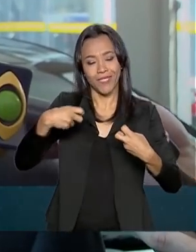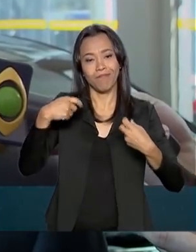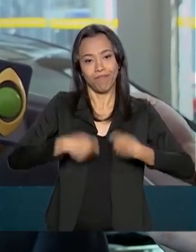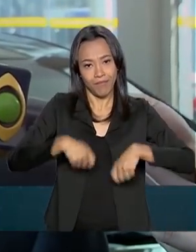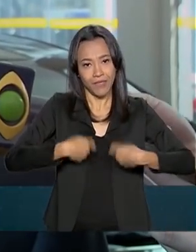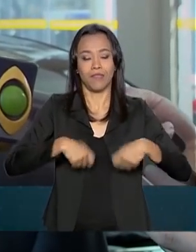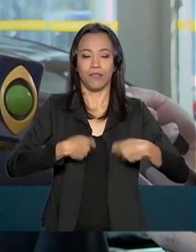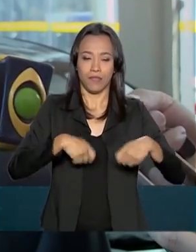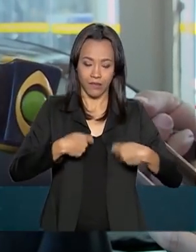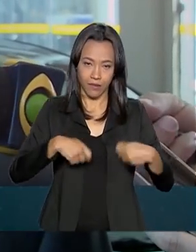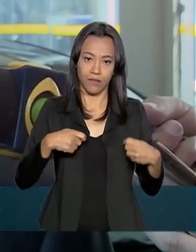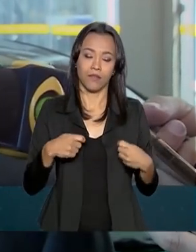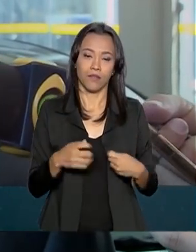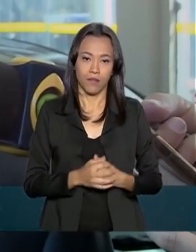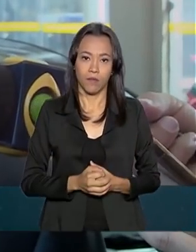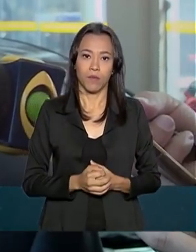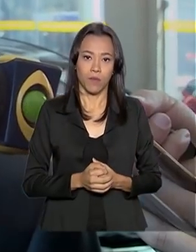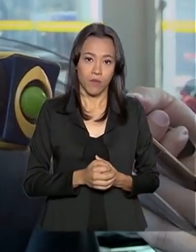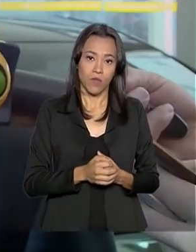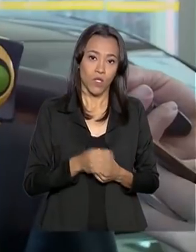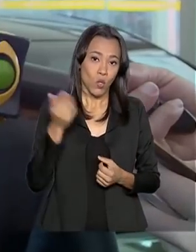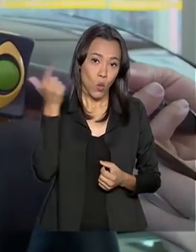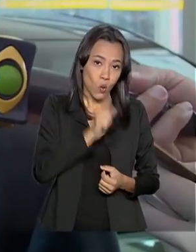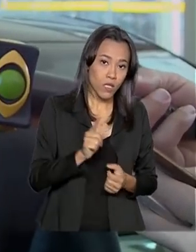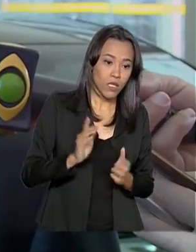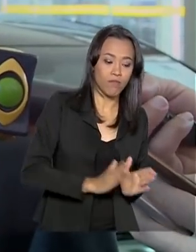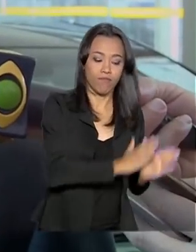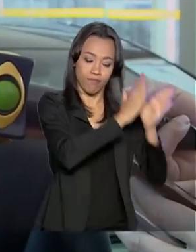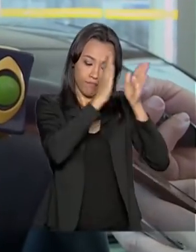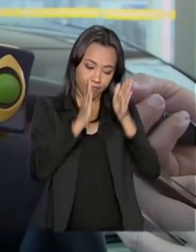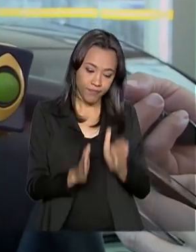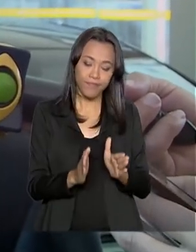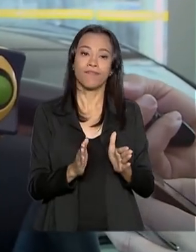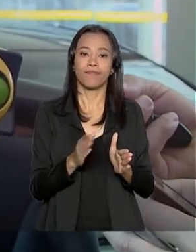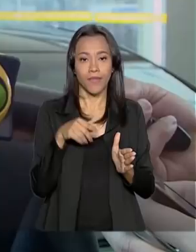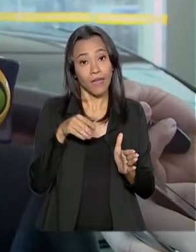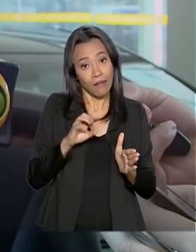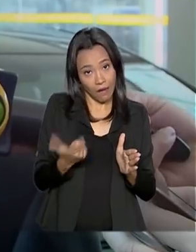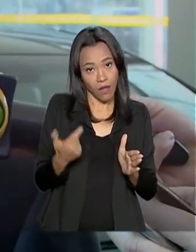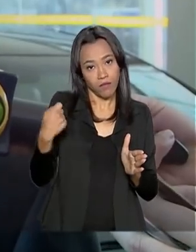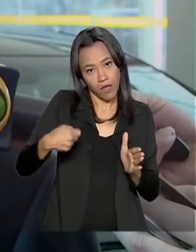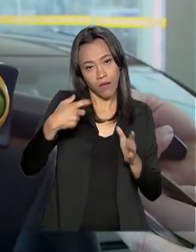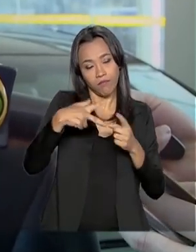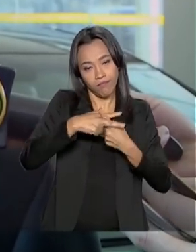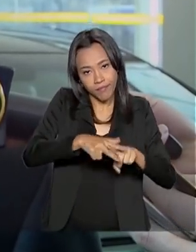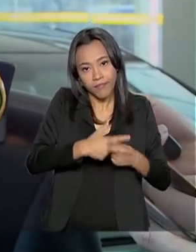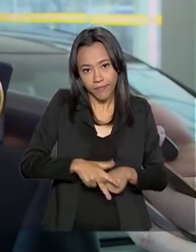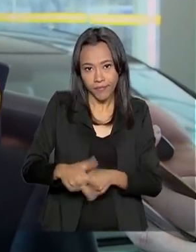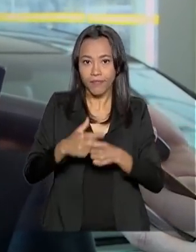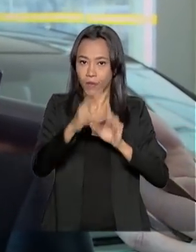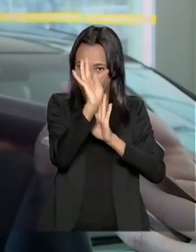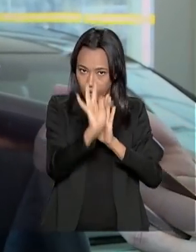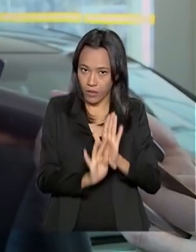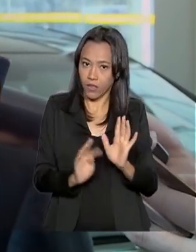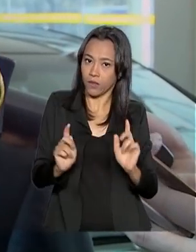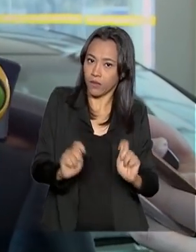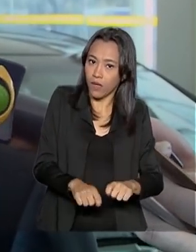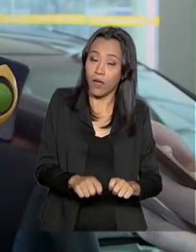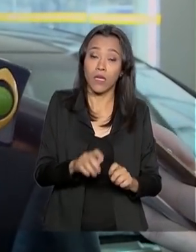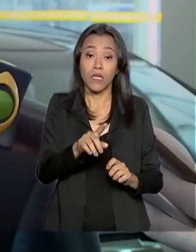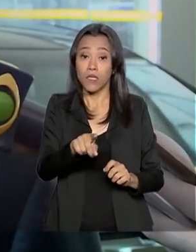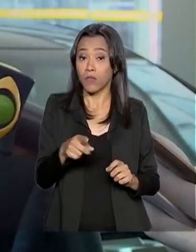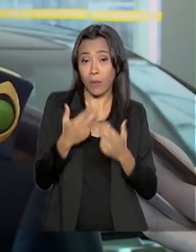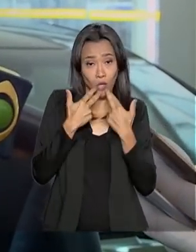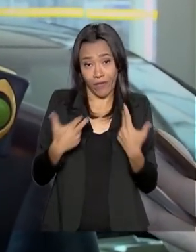ultrapassarmos essa etapa. É possível algumas modificações, mas como eu já disse anteriormente, por isso que eu falei que não há